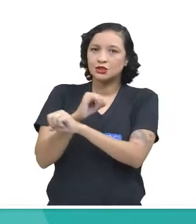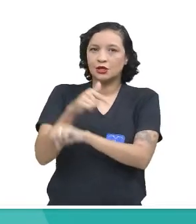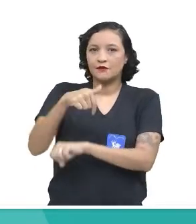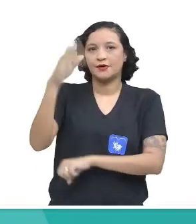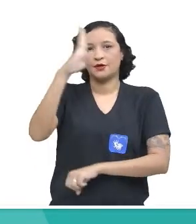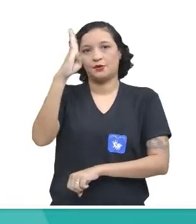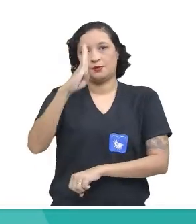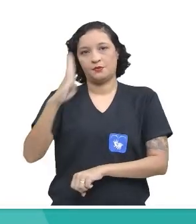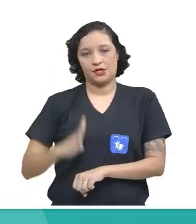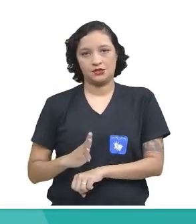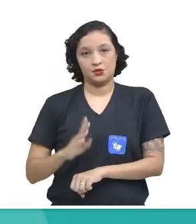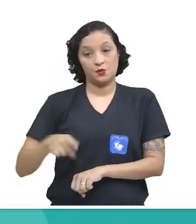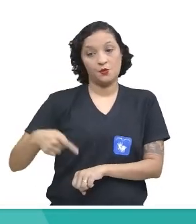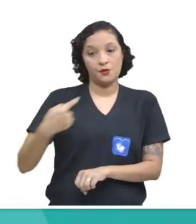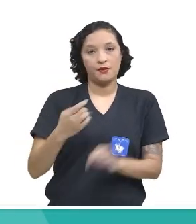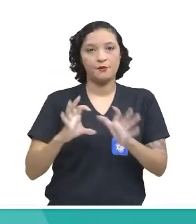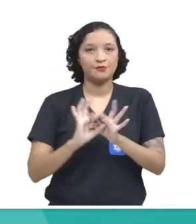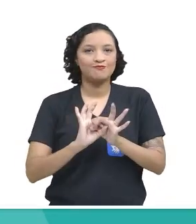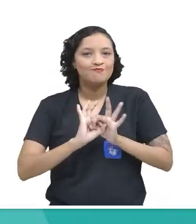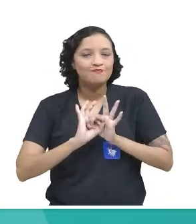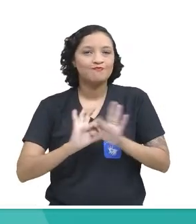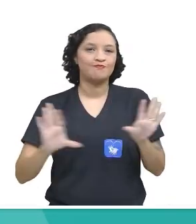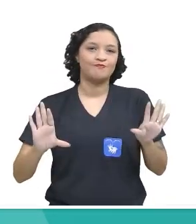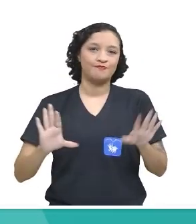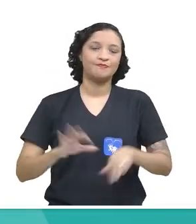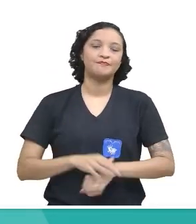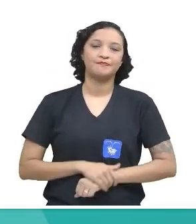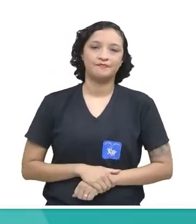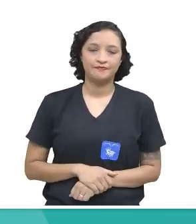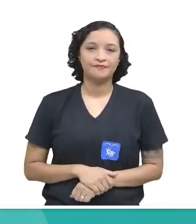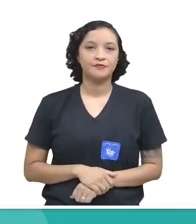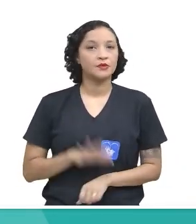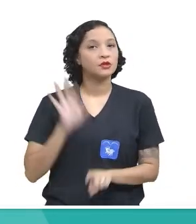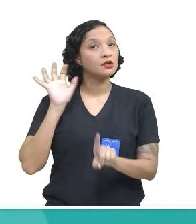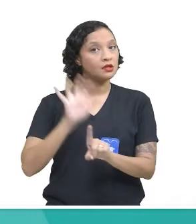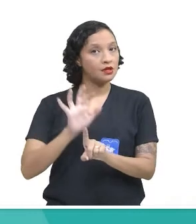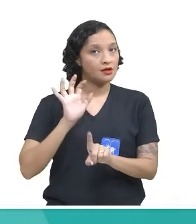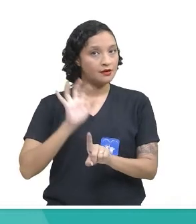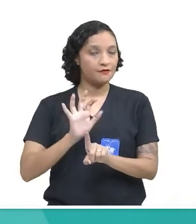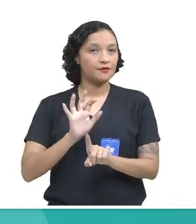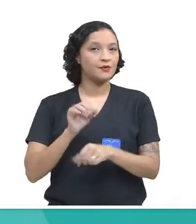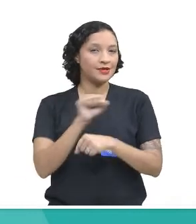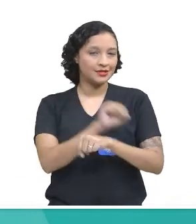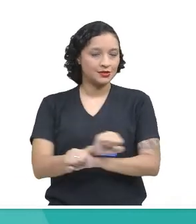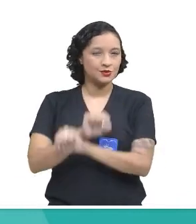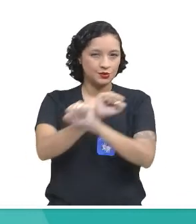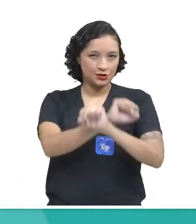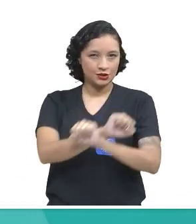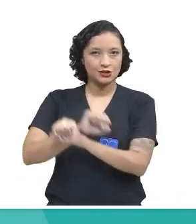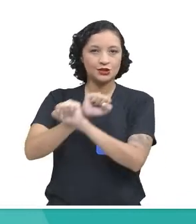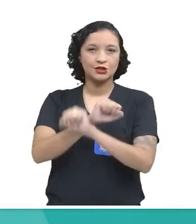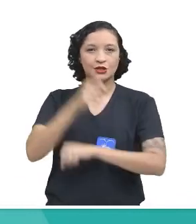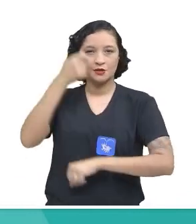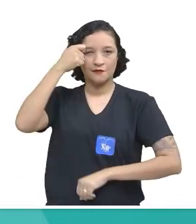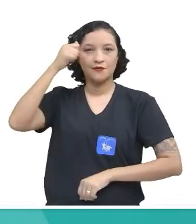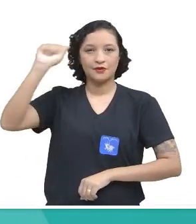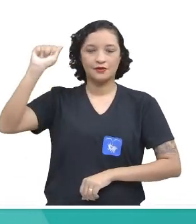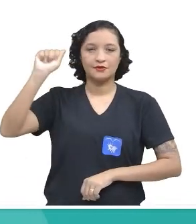após a abolição da escravidão. Olha só a influência, né, dos escravos, a influência